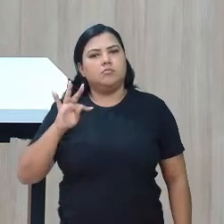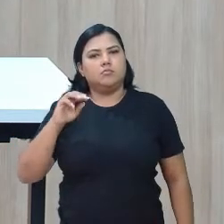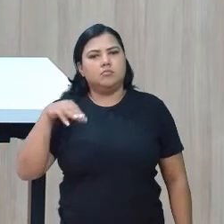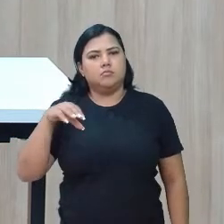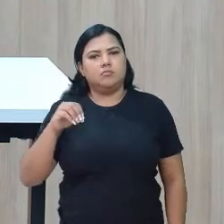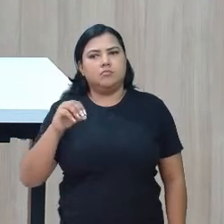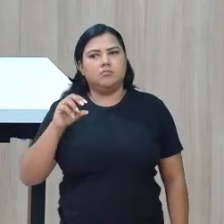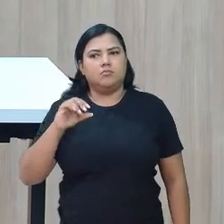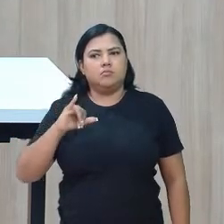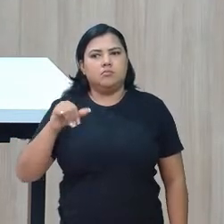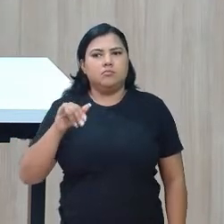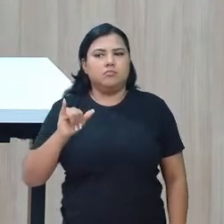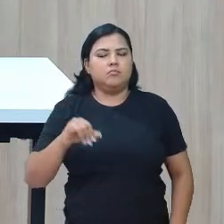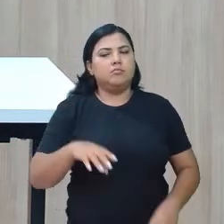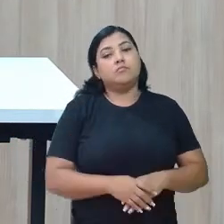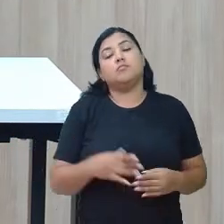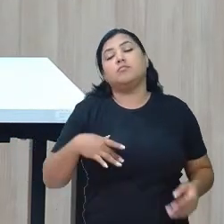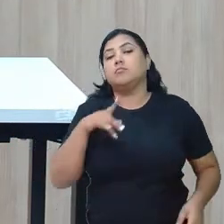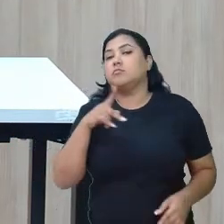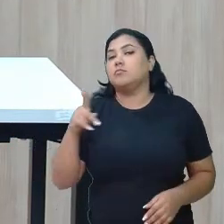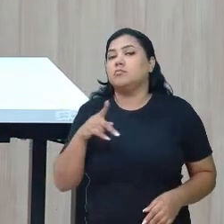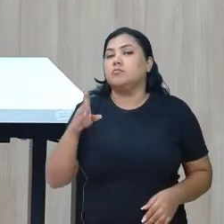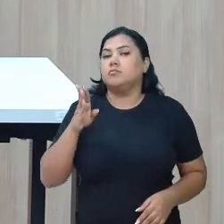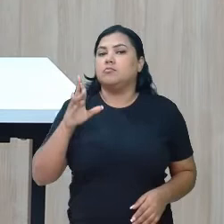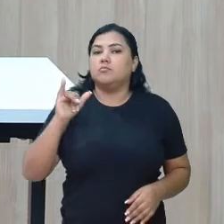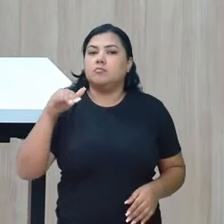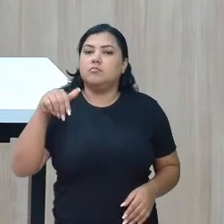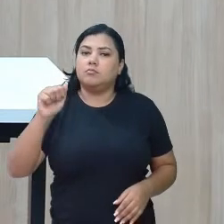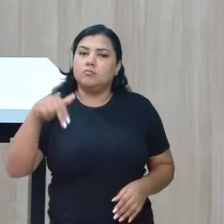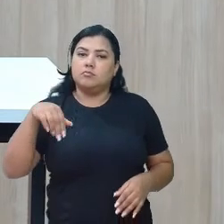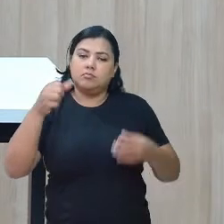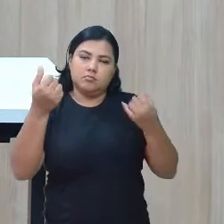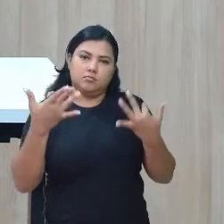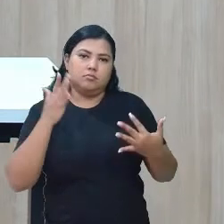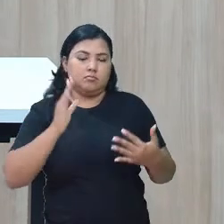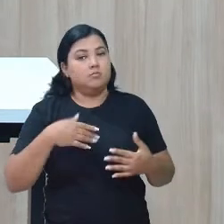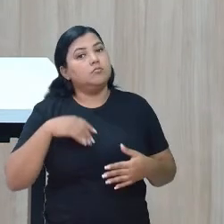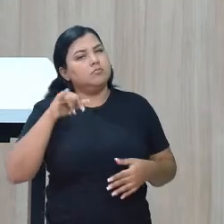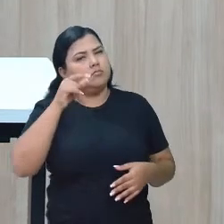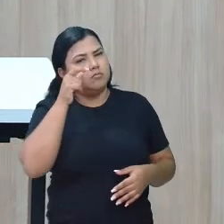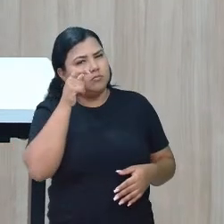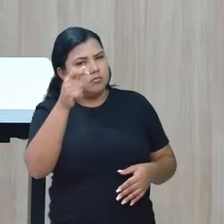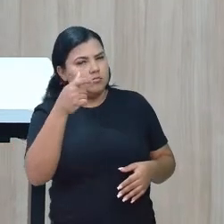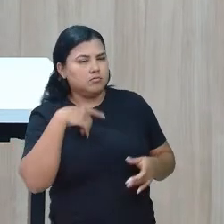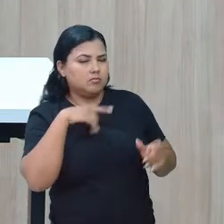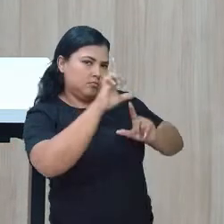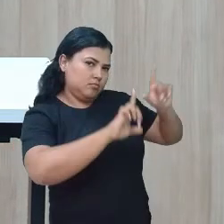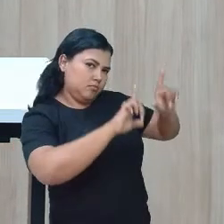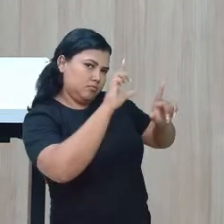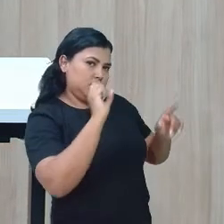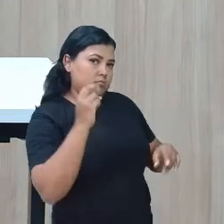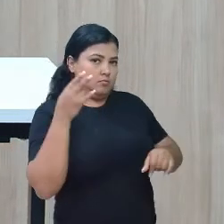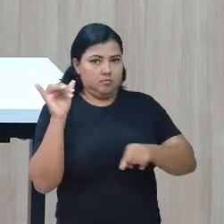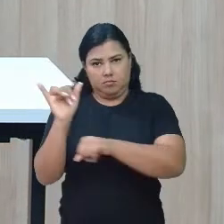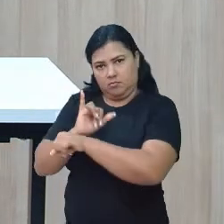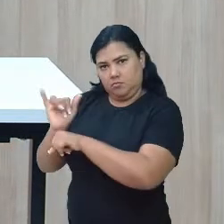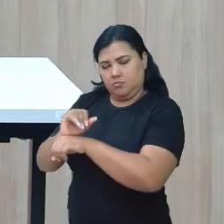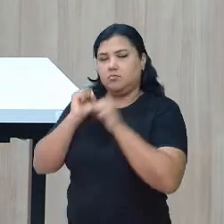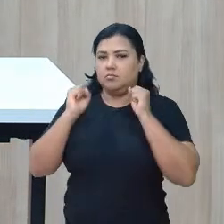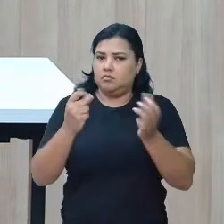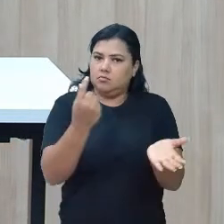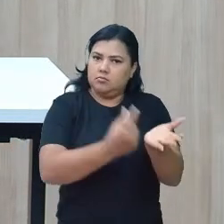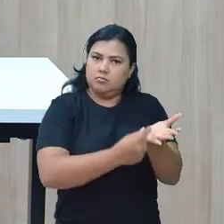professora Briane falou, né, ou seja, nesse formato digital, se você está vendo pela TV ou pelo YouTube, baixa o